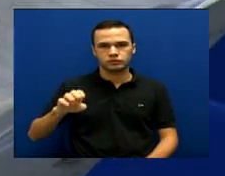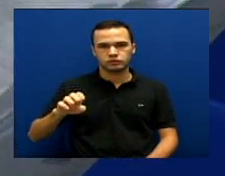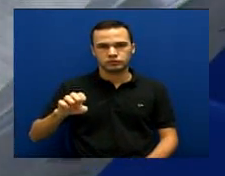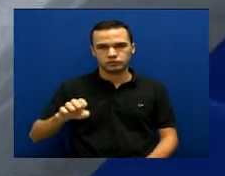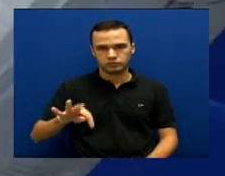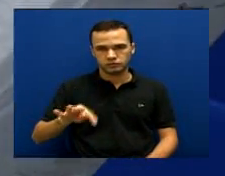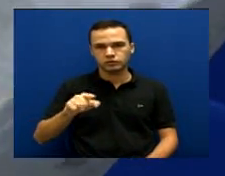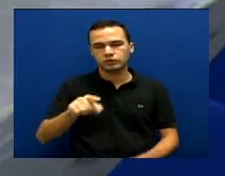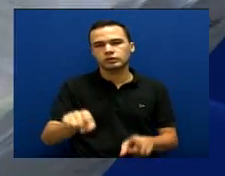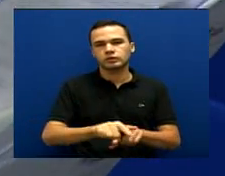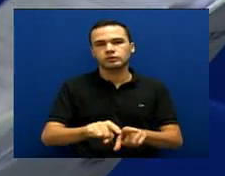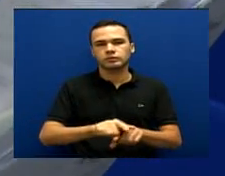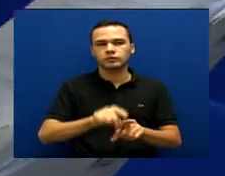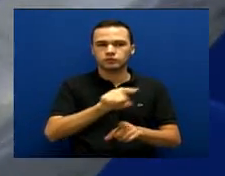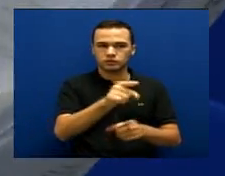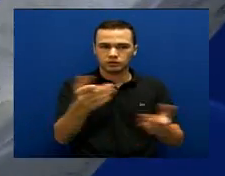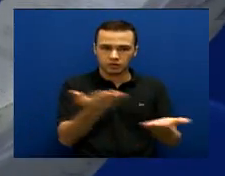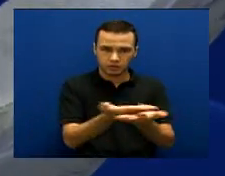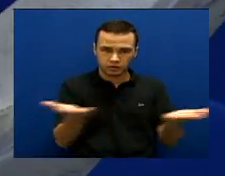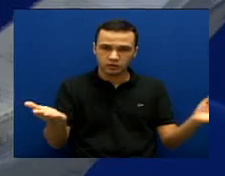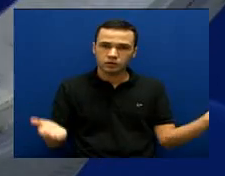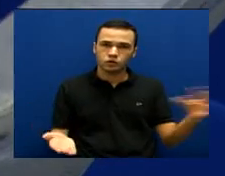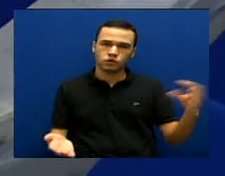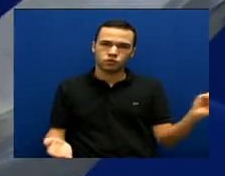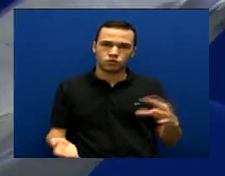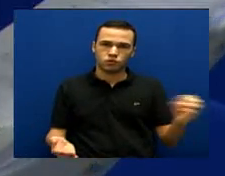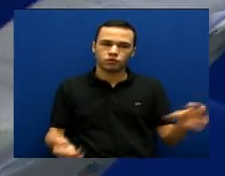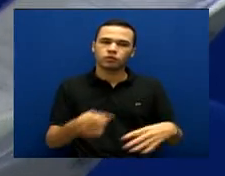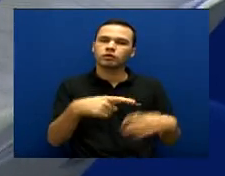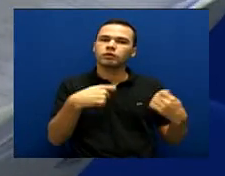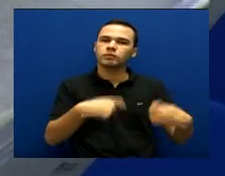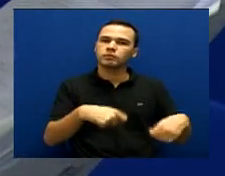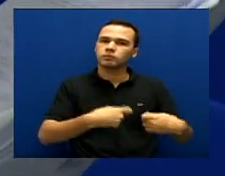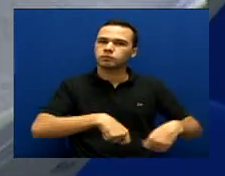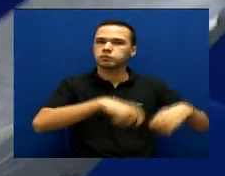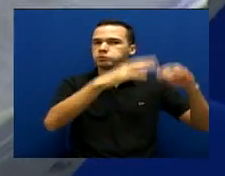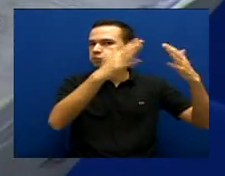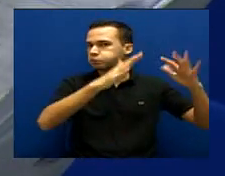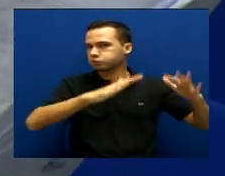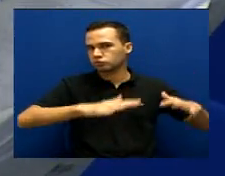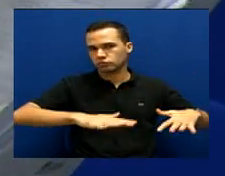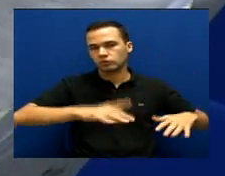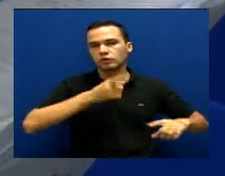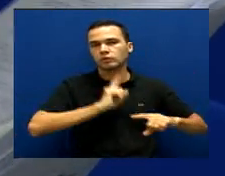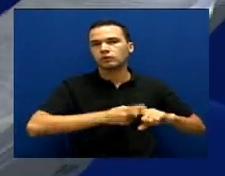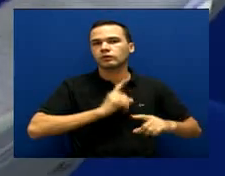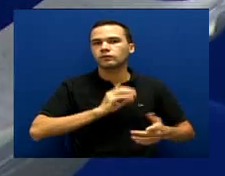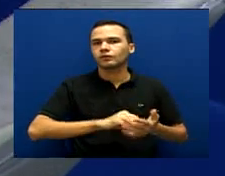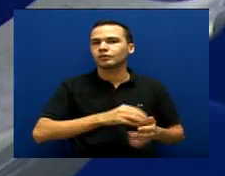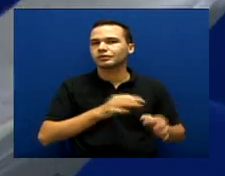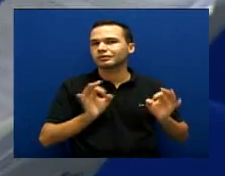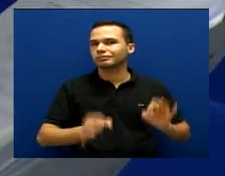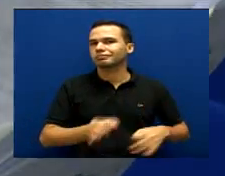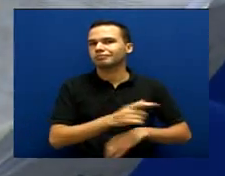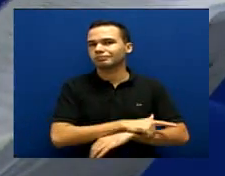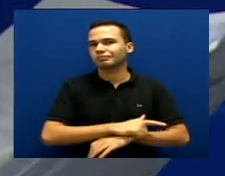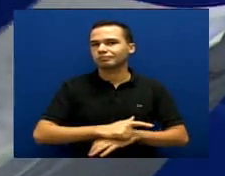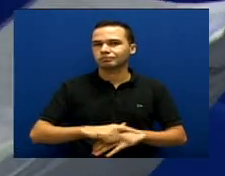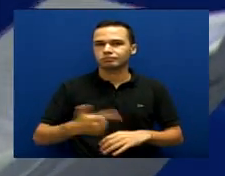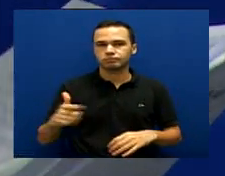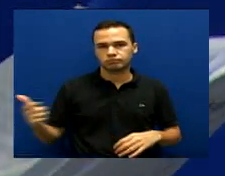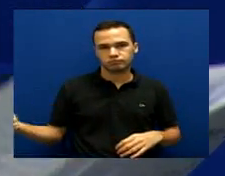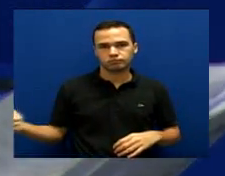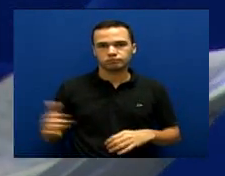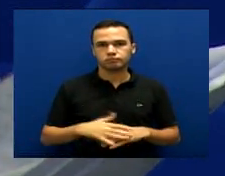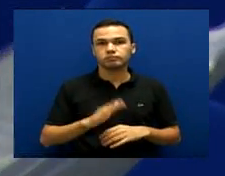e os novatos que são vocês vão ter que explodiu os reeleitos por falta de couro mas isso é na